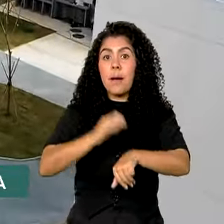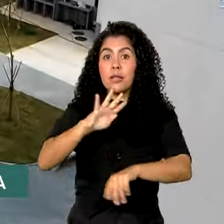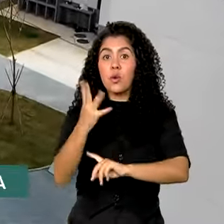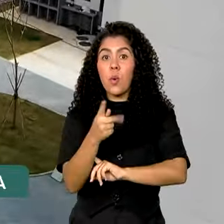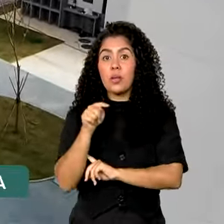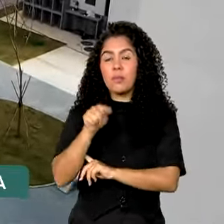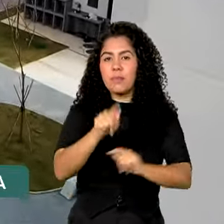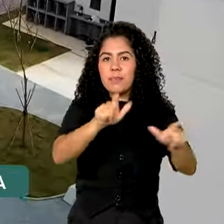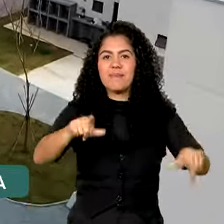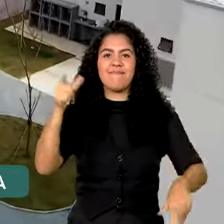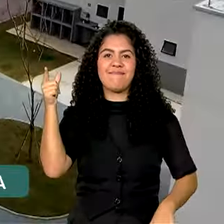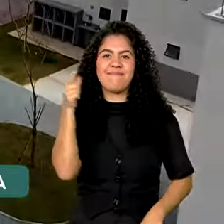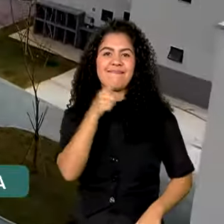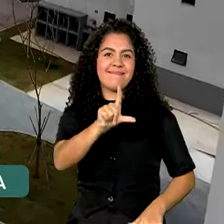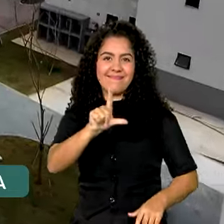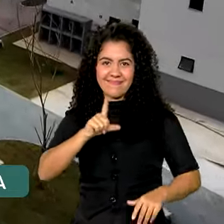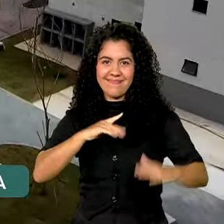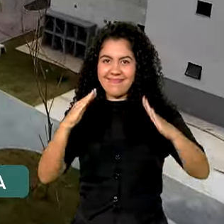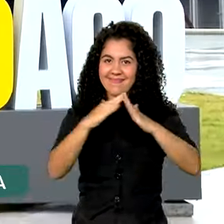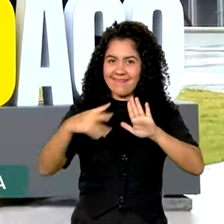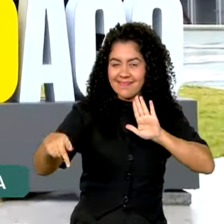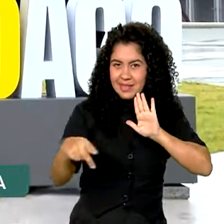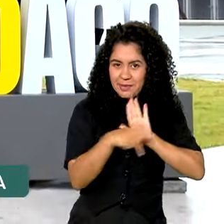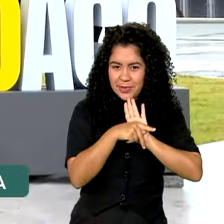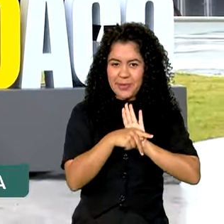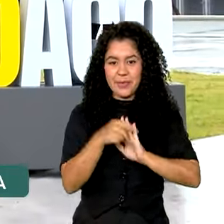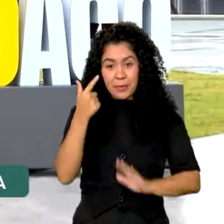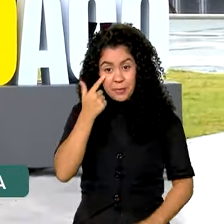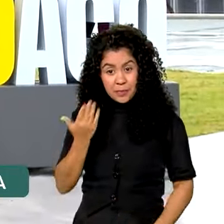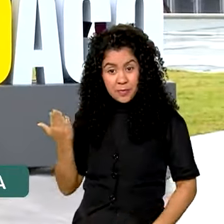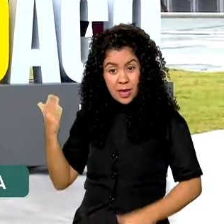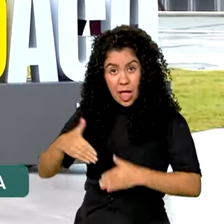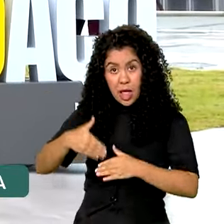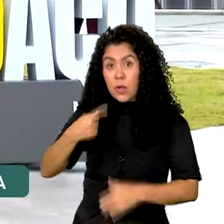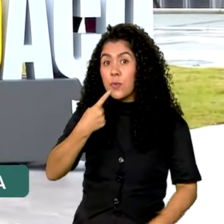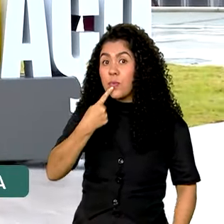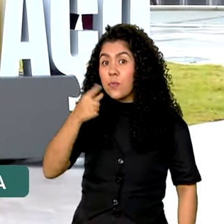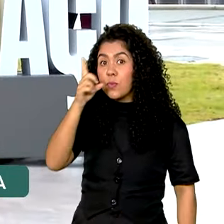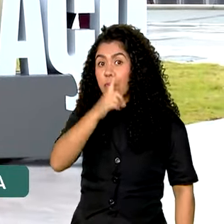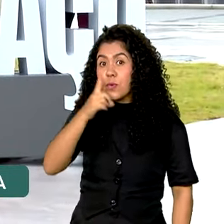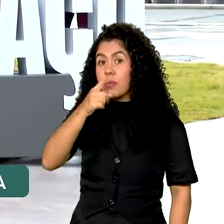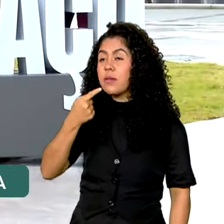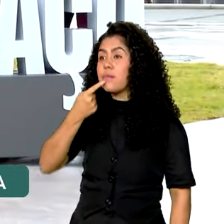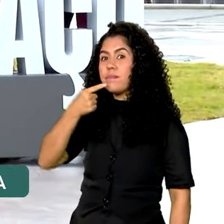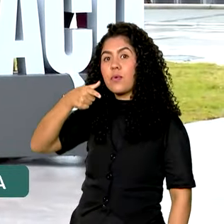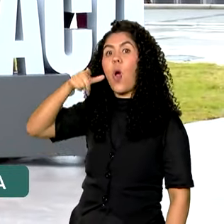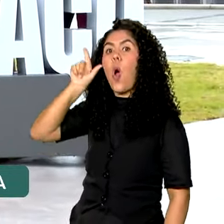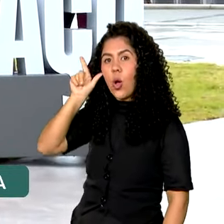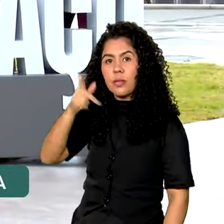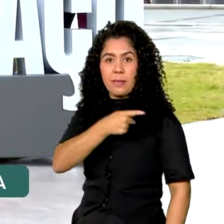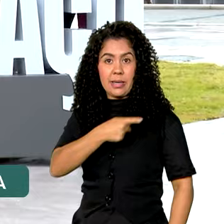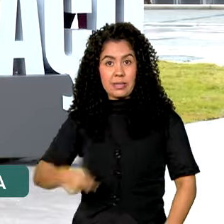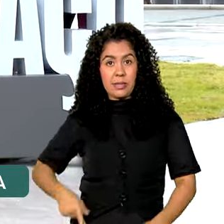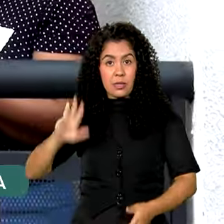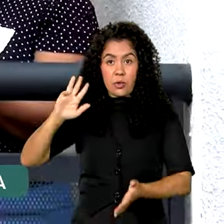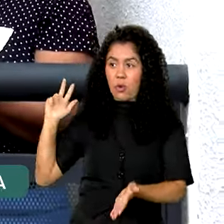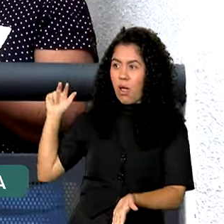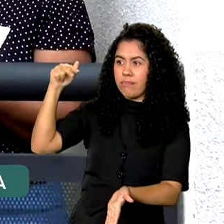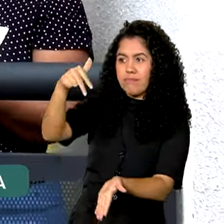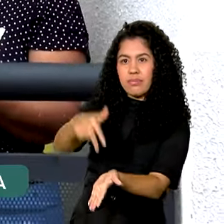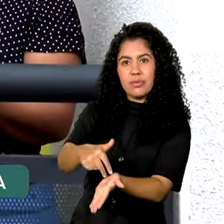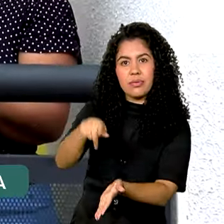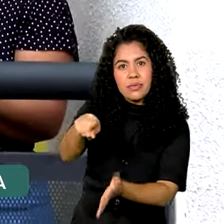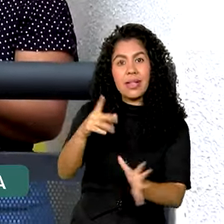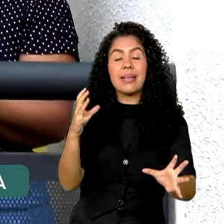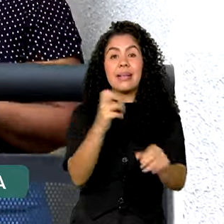ser beneficiadas com a casa própria. Neste domingo, com a presença do presidente Lula,